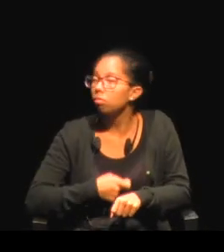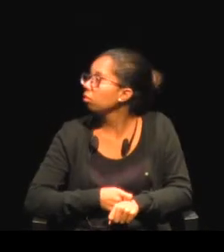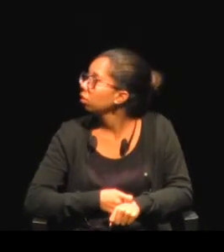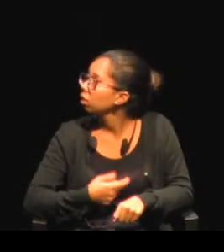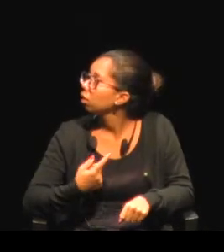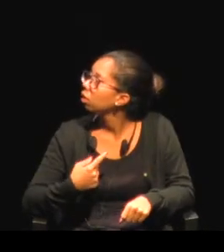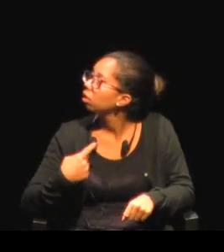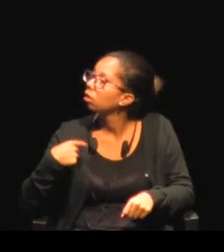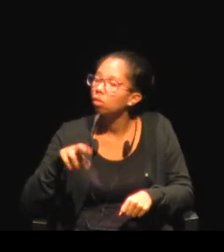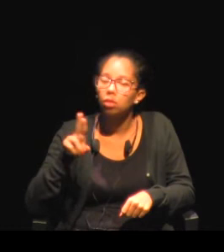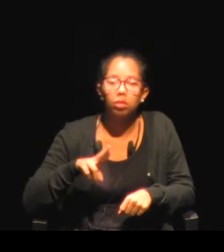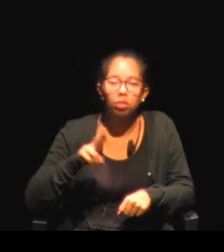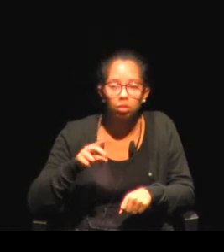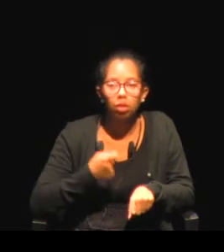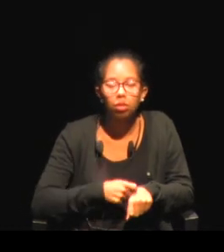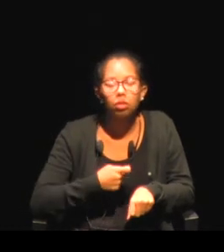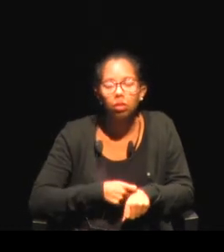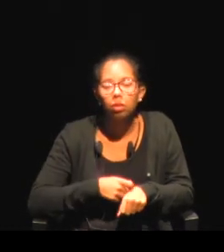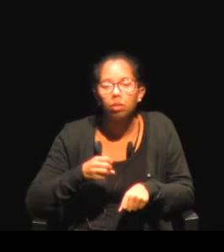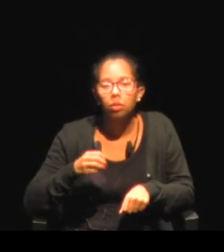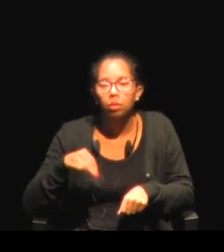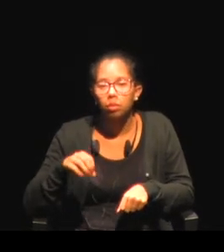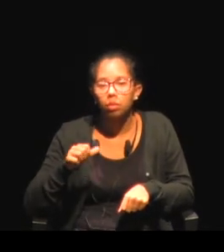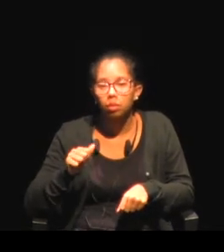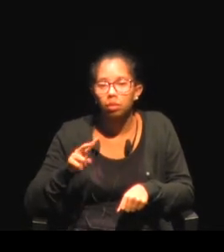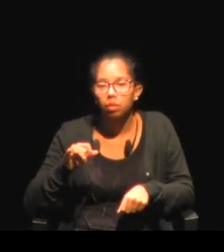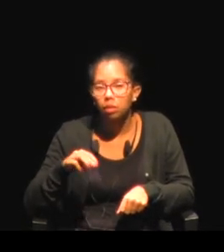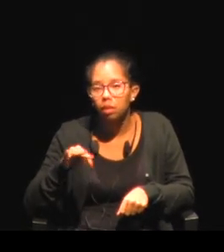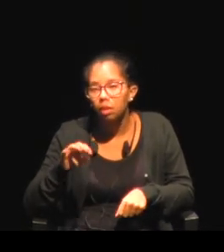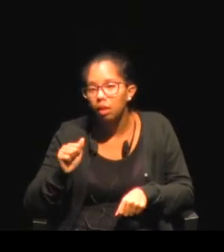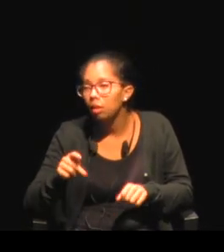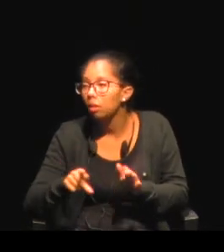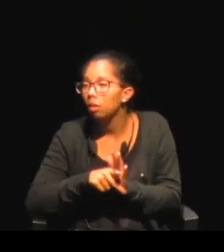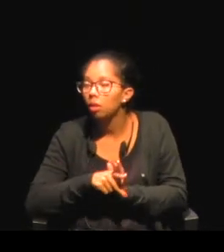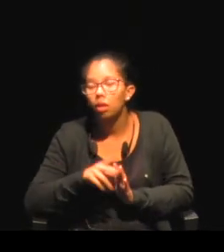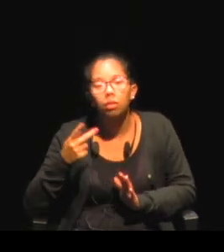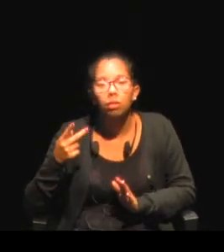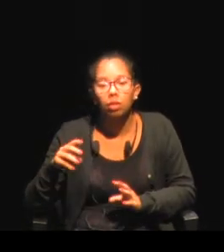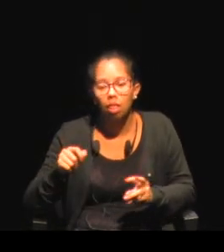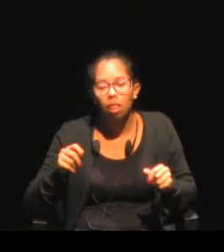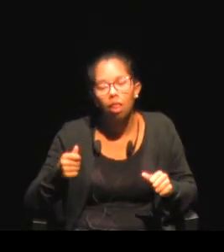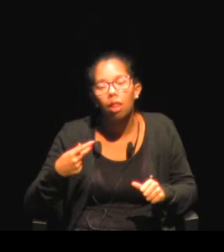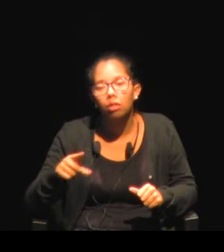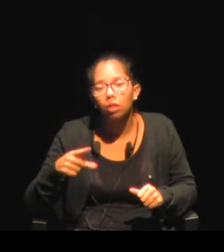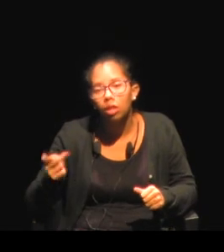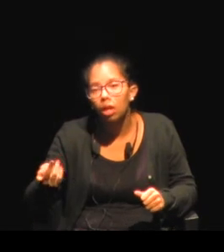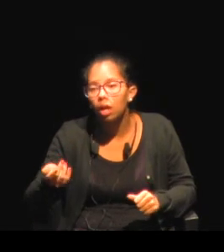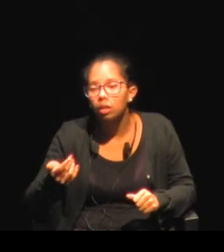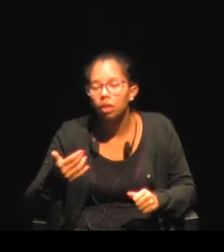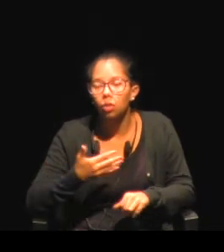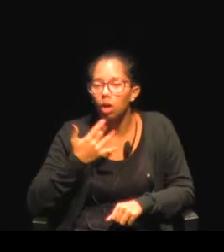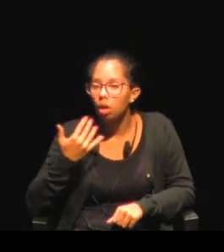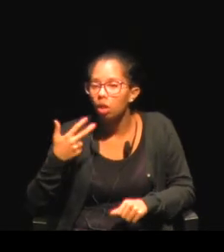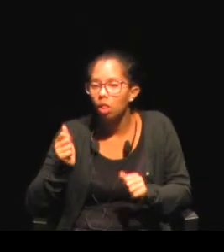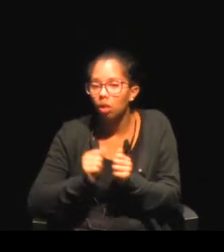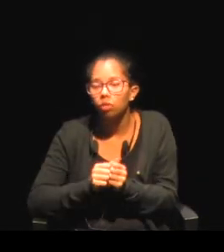para deixar essa vista aberta, né? E essa rua é uma rua asfaltada, são poucas ruas da cidade, a gente transforma numa